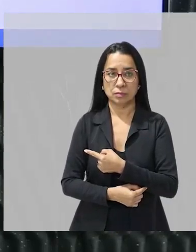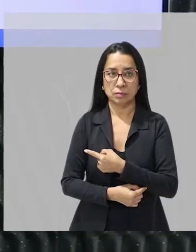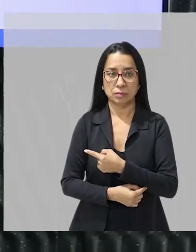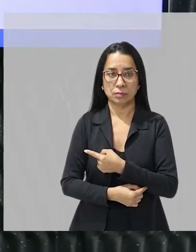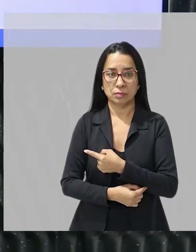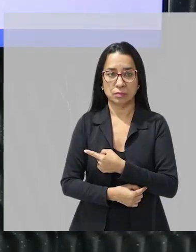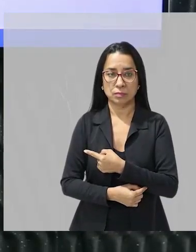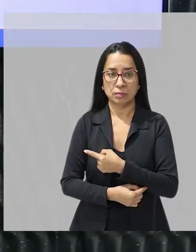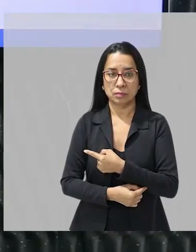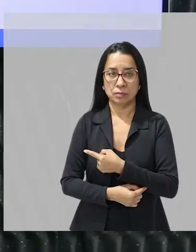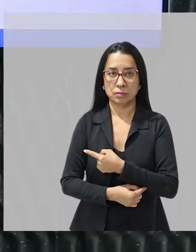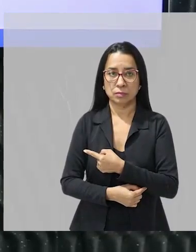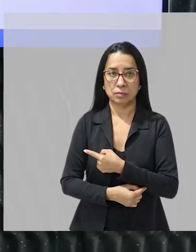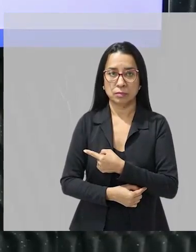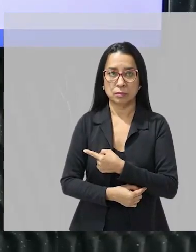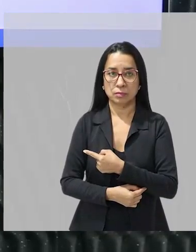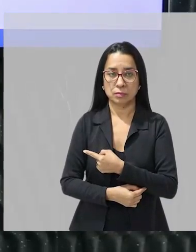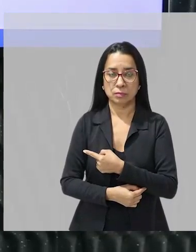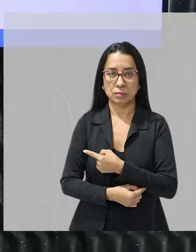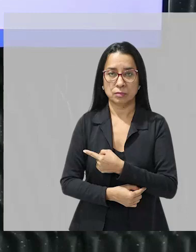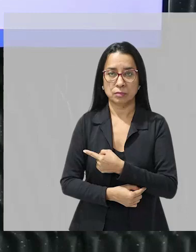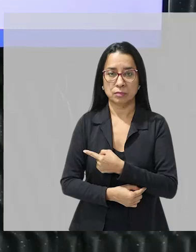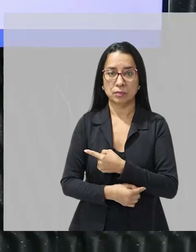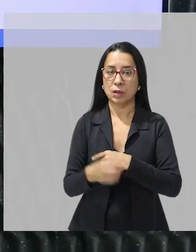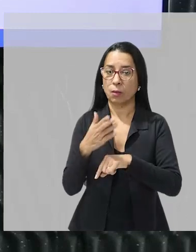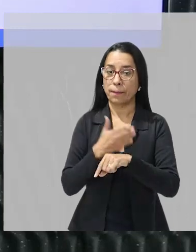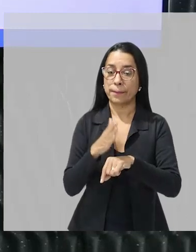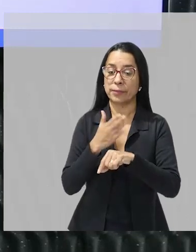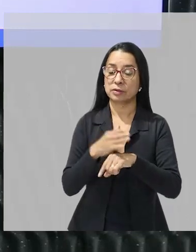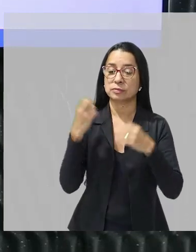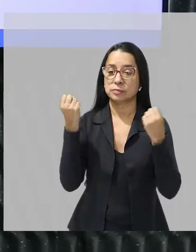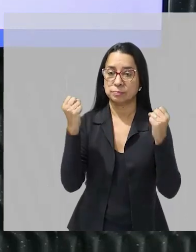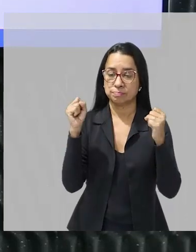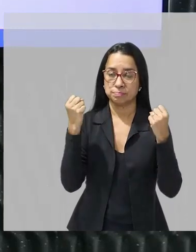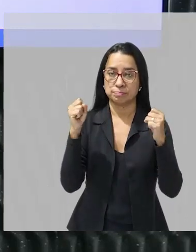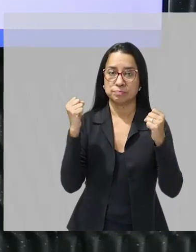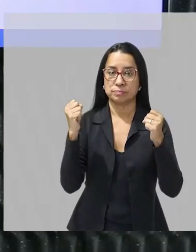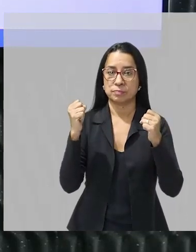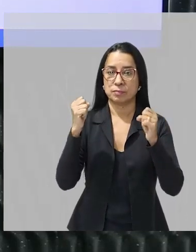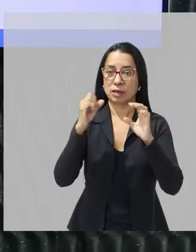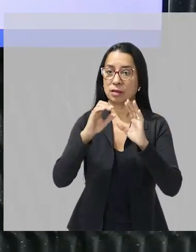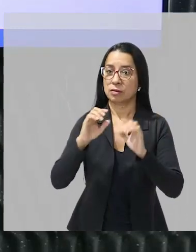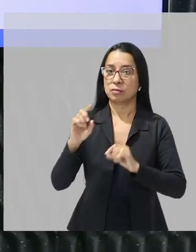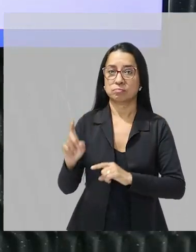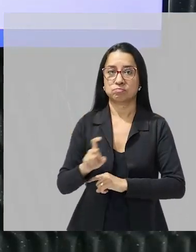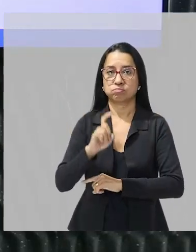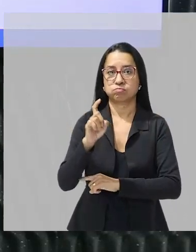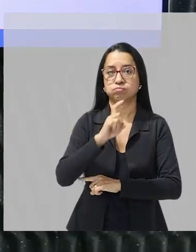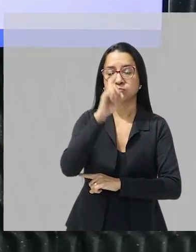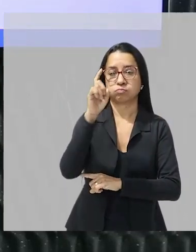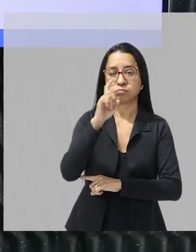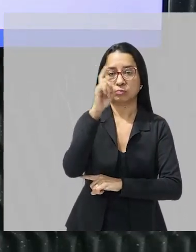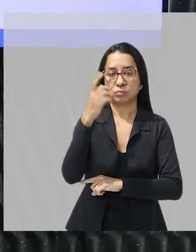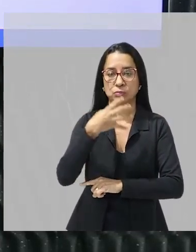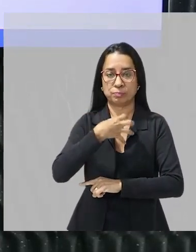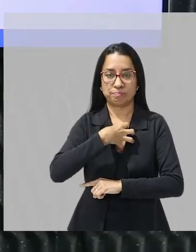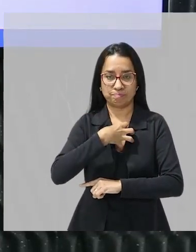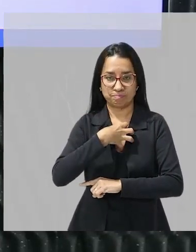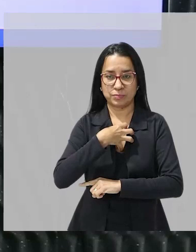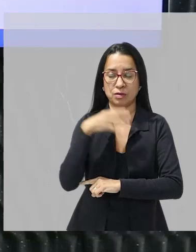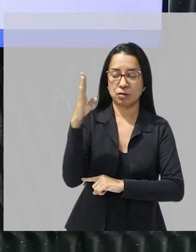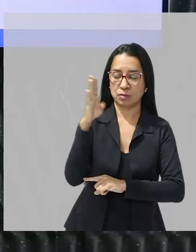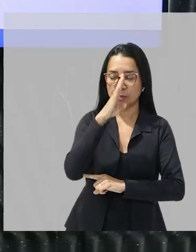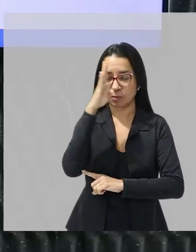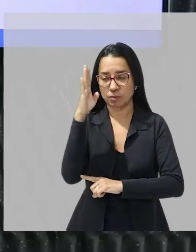altitudes elevadas. Então, quando eles praticam atividade física em altitudes elevadas, eles sentem esse mal-estar aí,